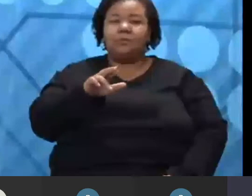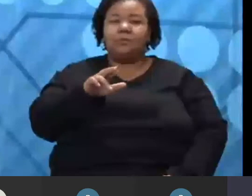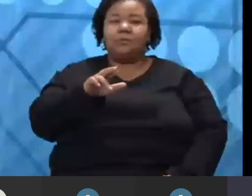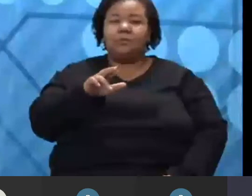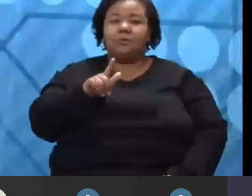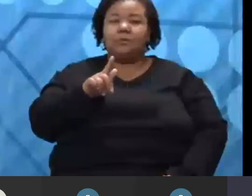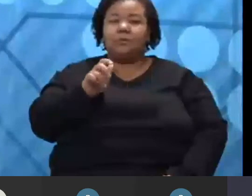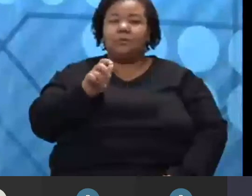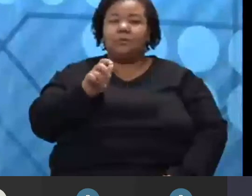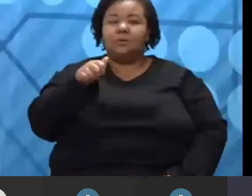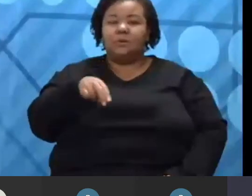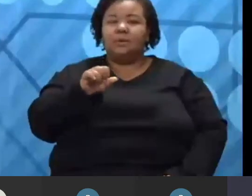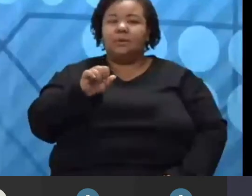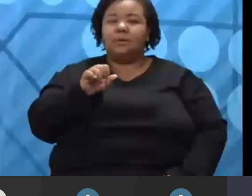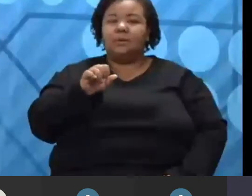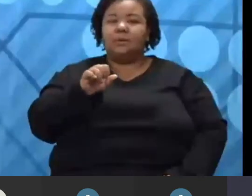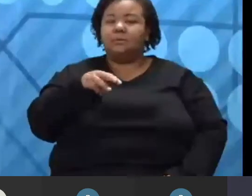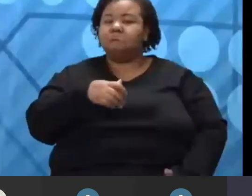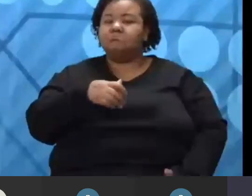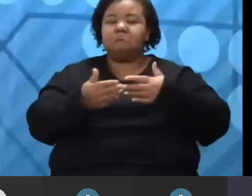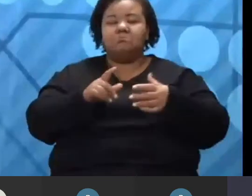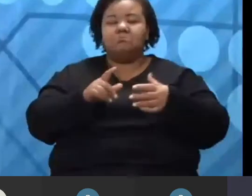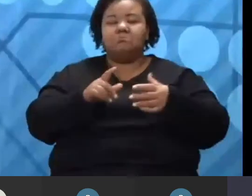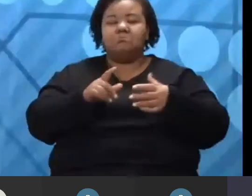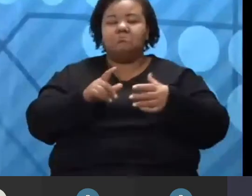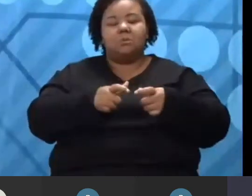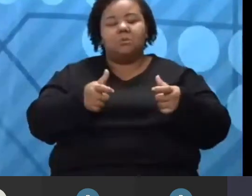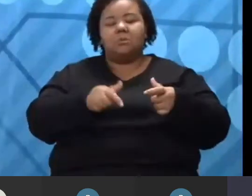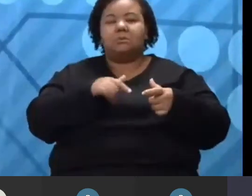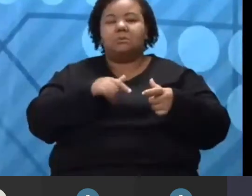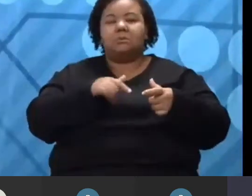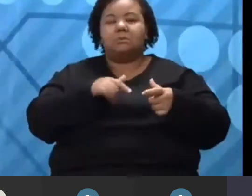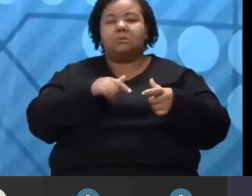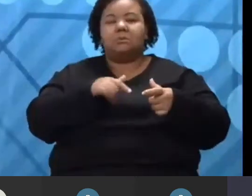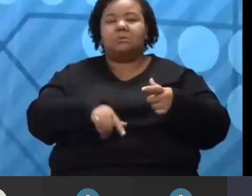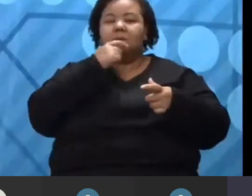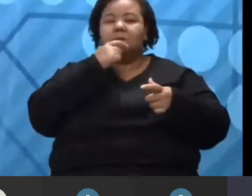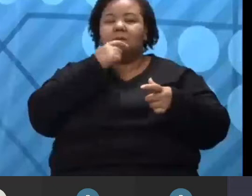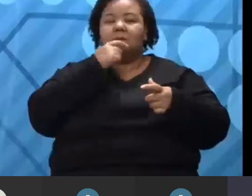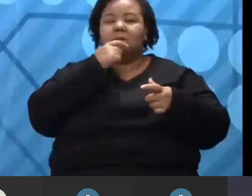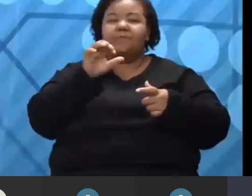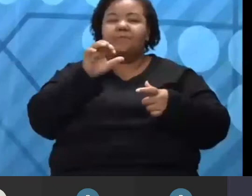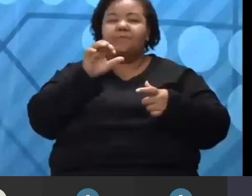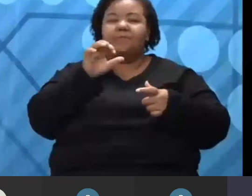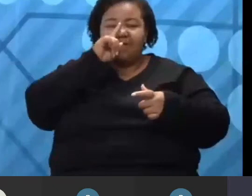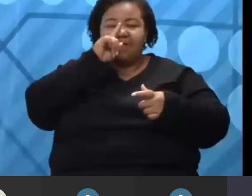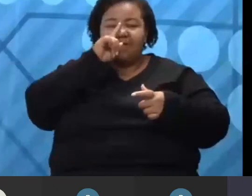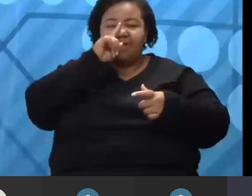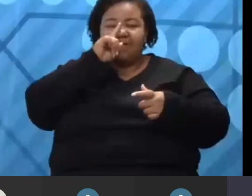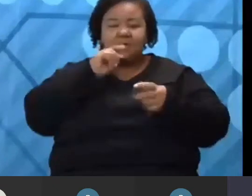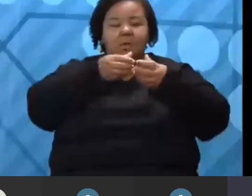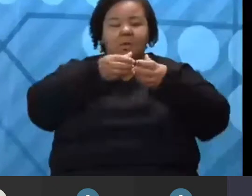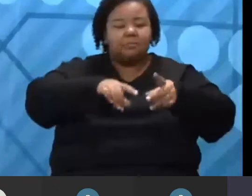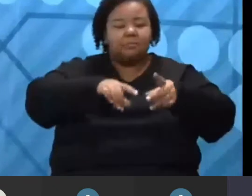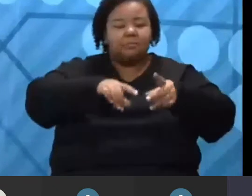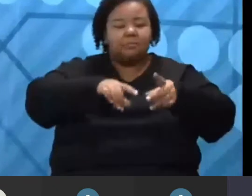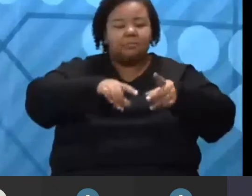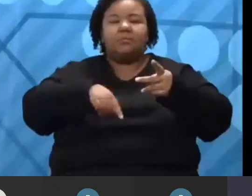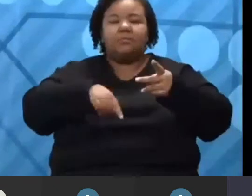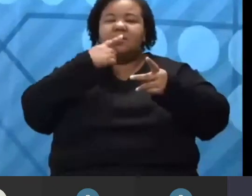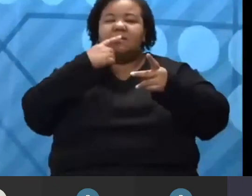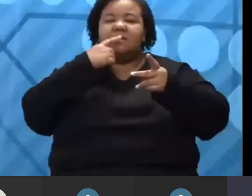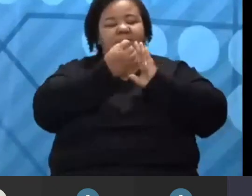nutrientes para propiciar o desenvolvimento dos micro-organismos. Geralmente, ele tem gema de ovo, ele tem sangue, ele tem plasma. Por